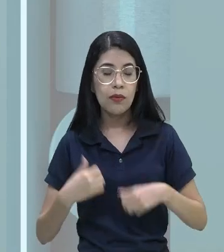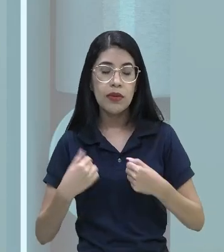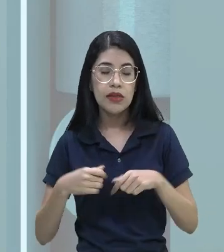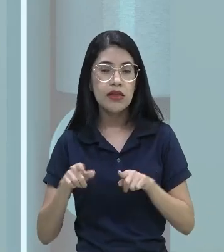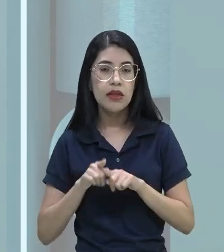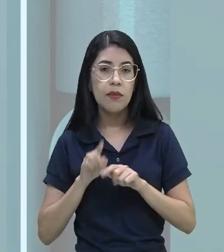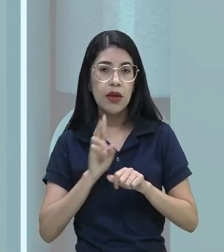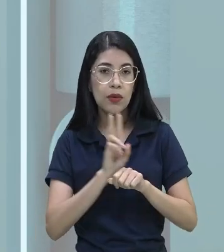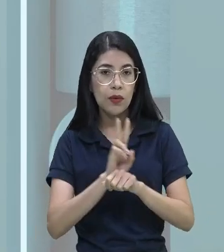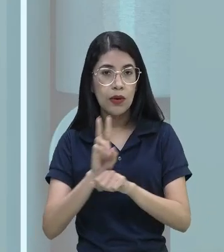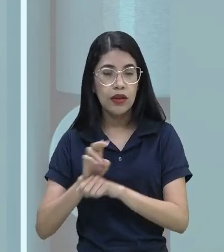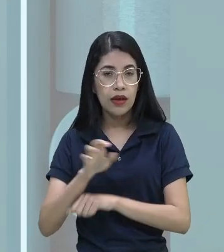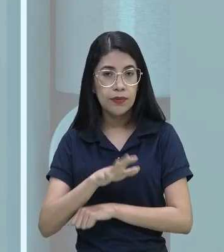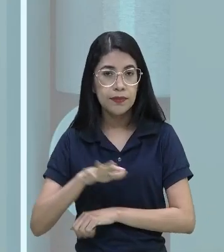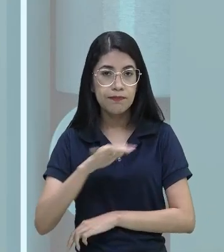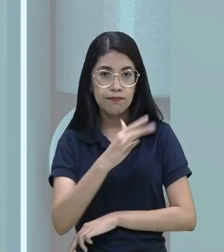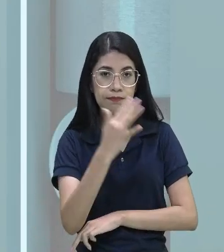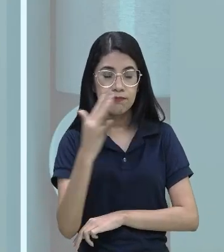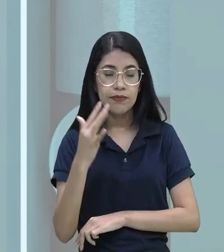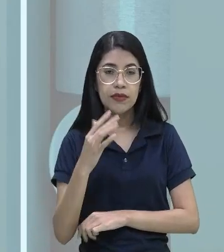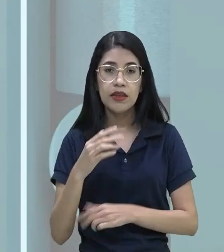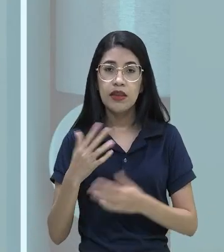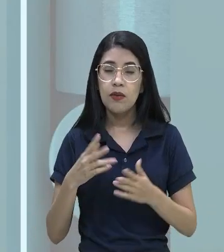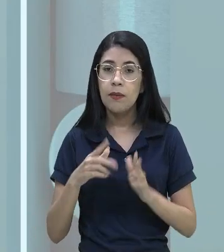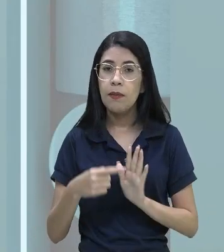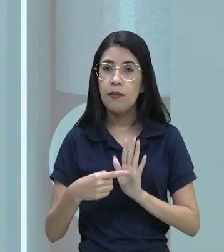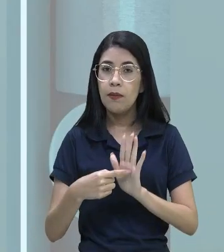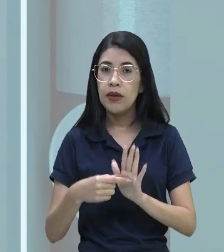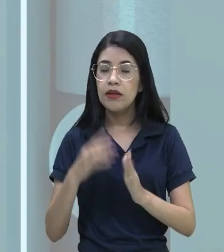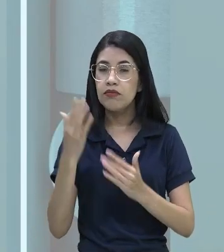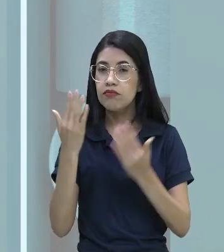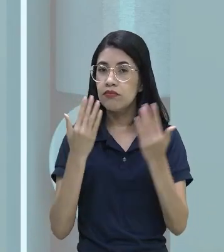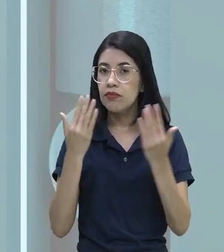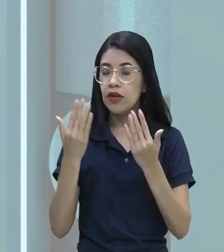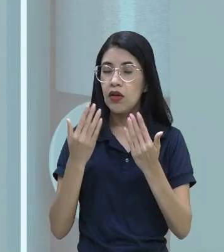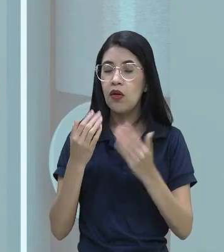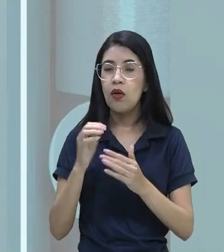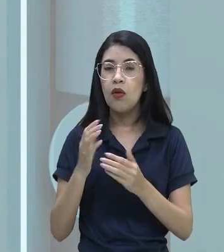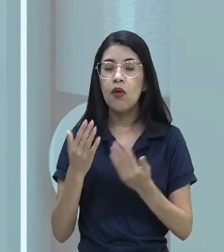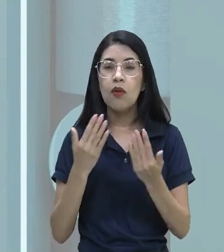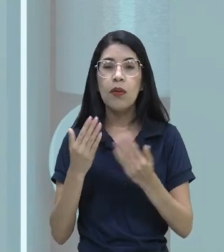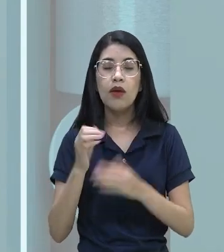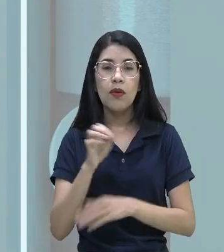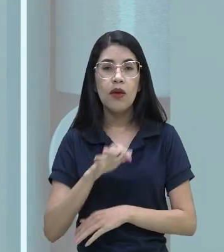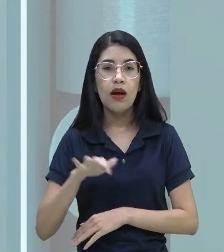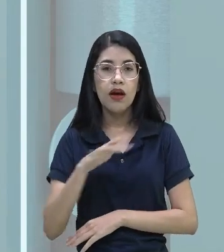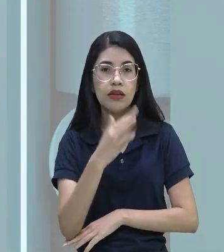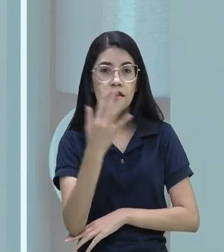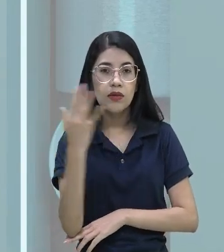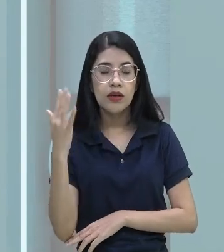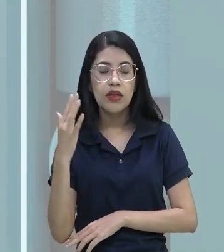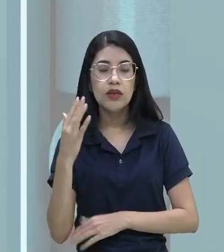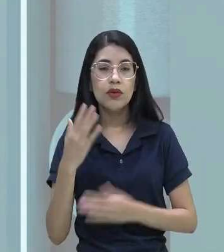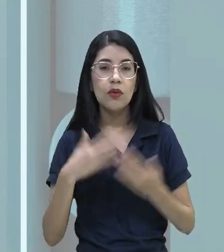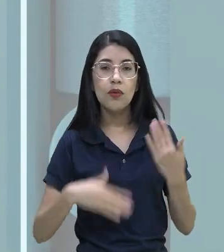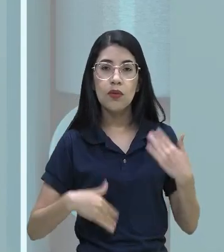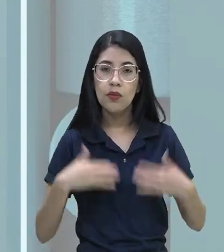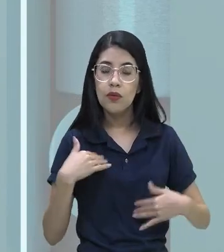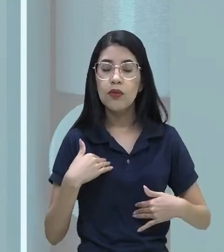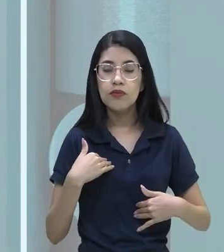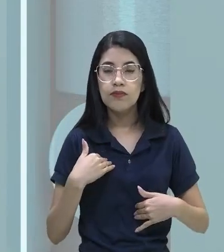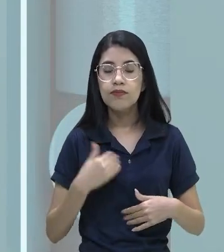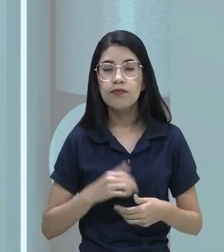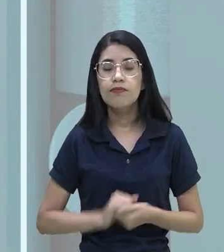cuidar do meio ambiente. Então, eis aí a comparação, comparando a natureza, o meio ambiente com um corpo biológico,